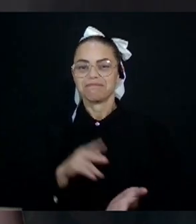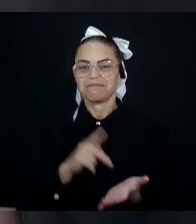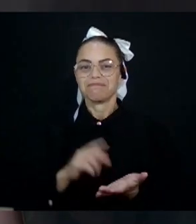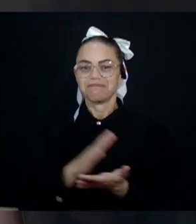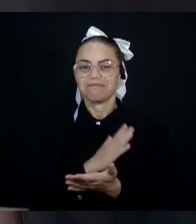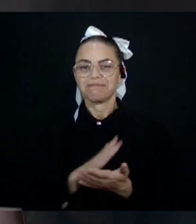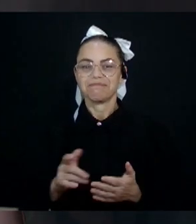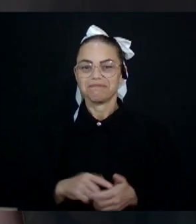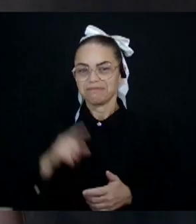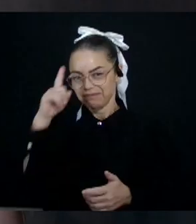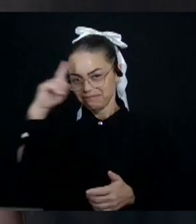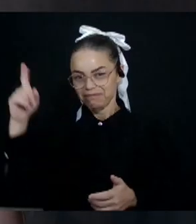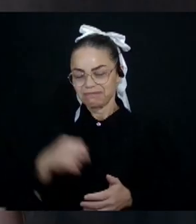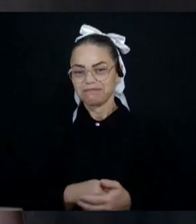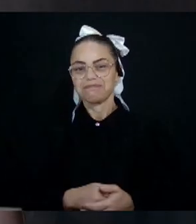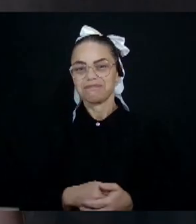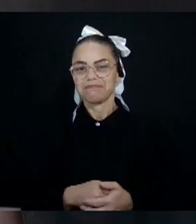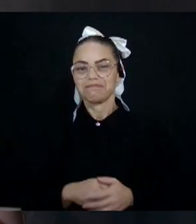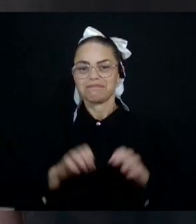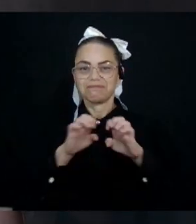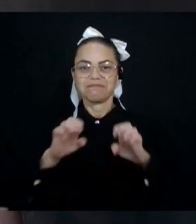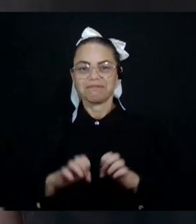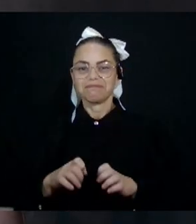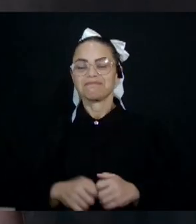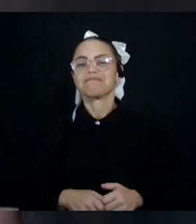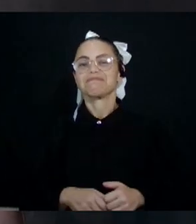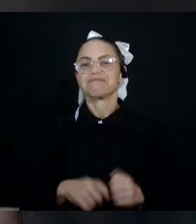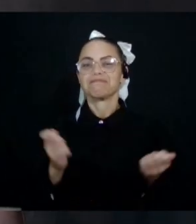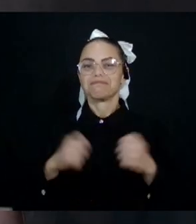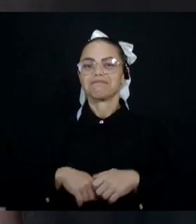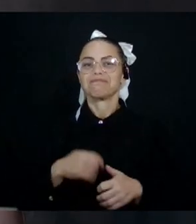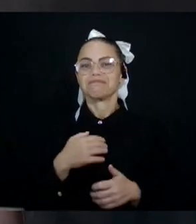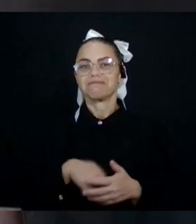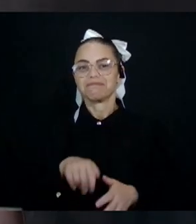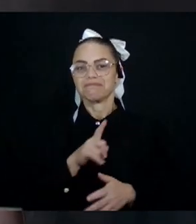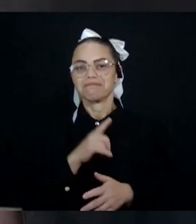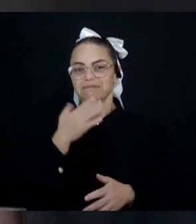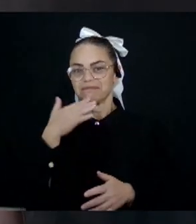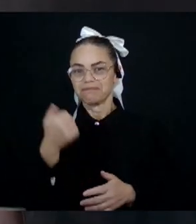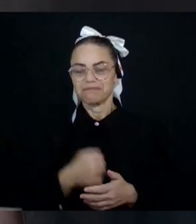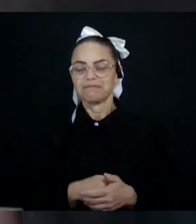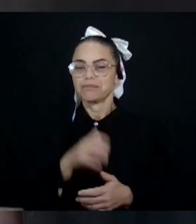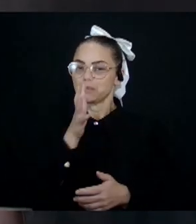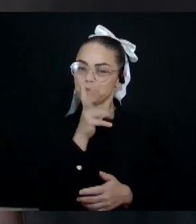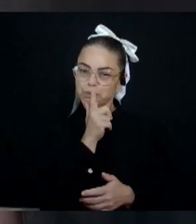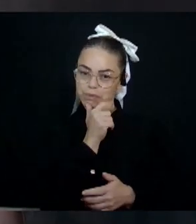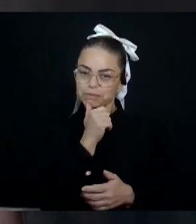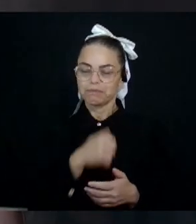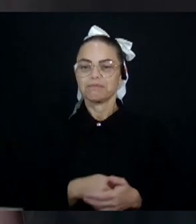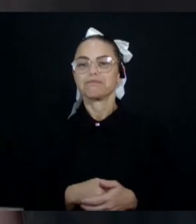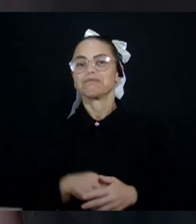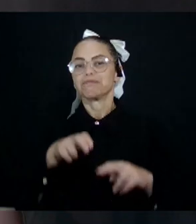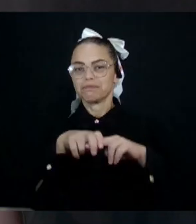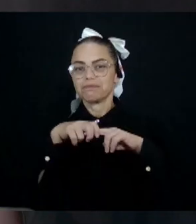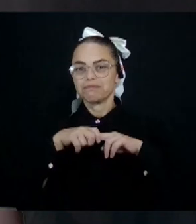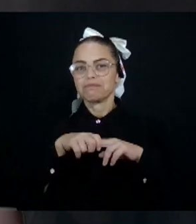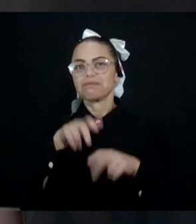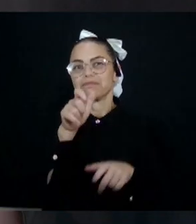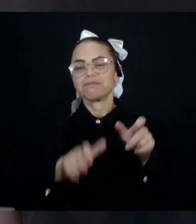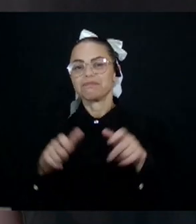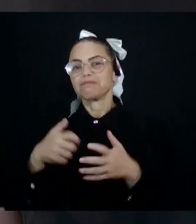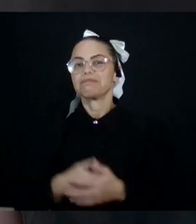recuperação, mas a estruturação da rotina talvez possa levar um pouco mais de tempo. E é por isso que as pessoas ficam também